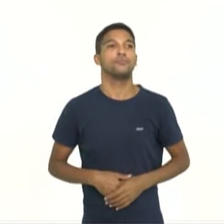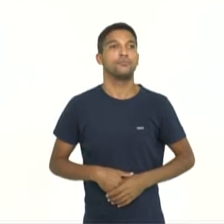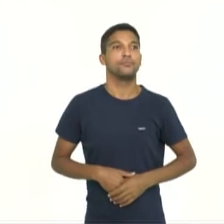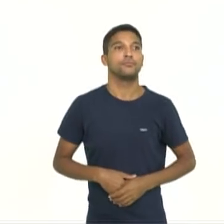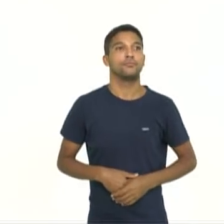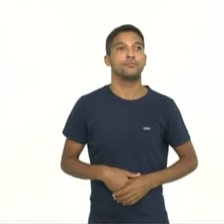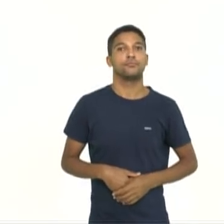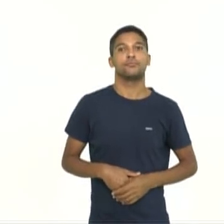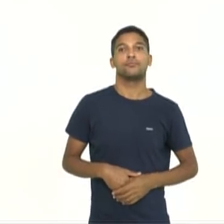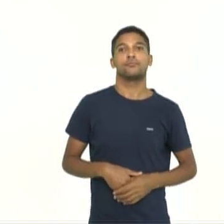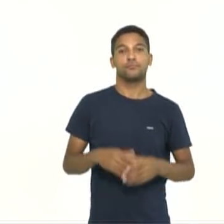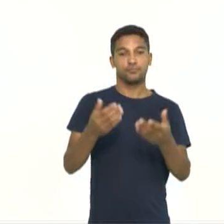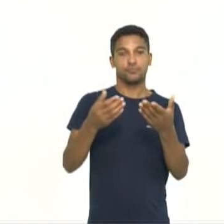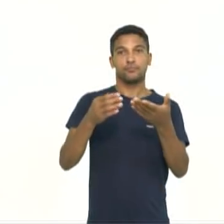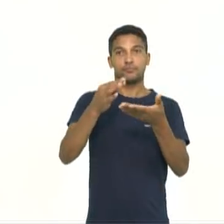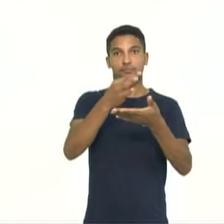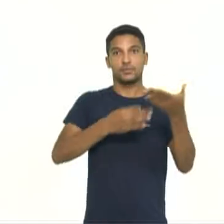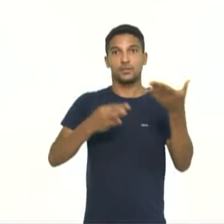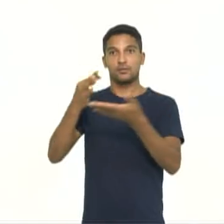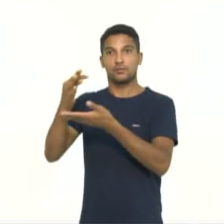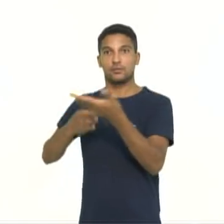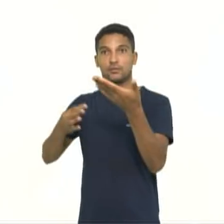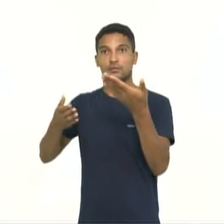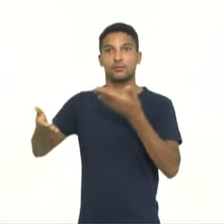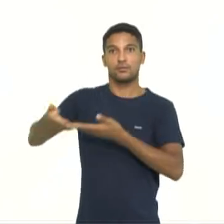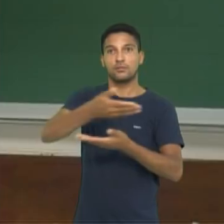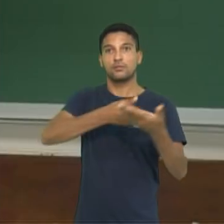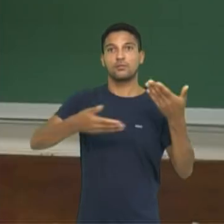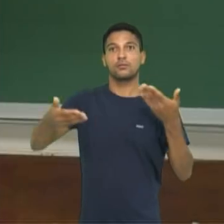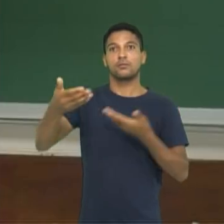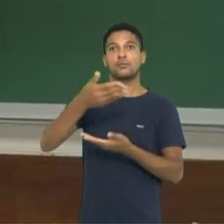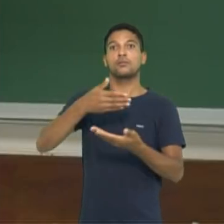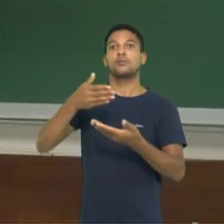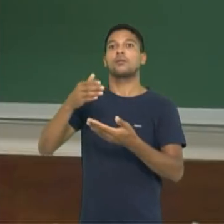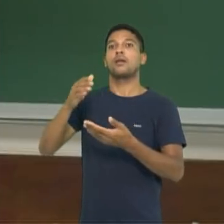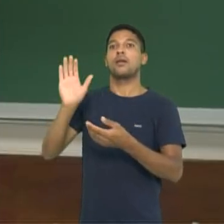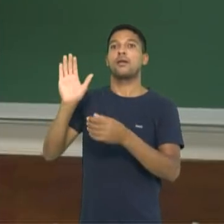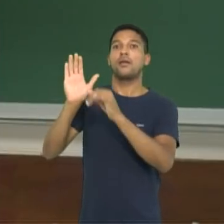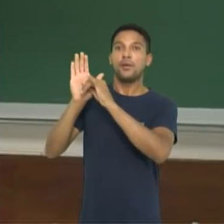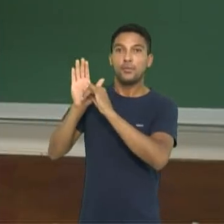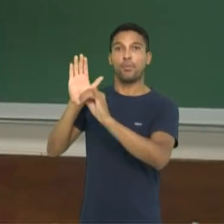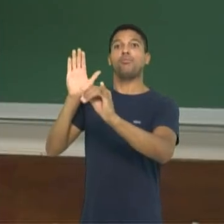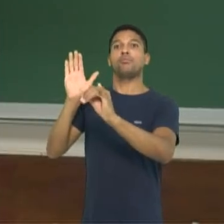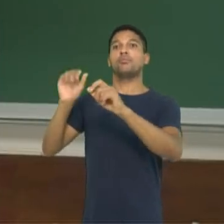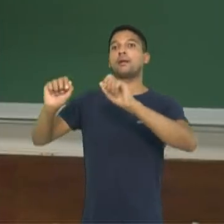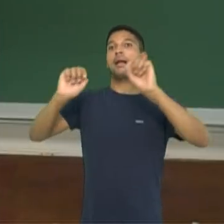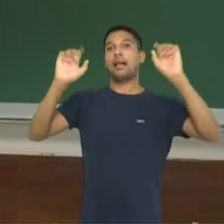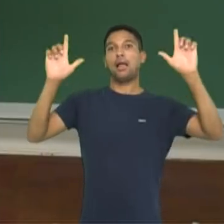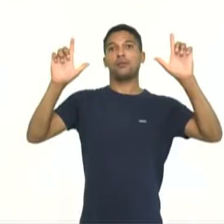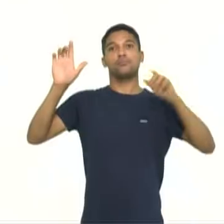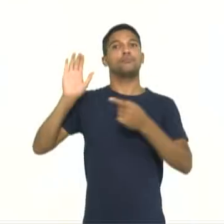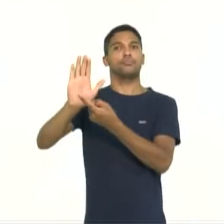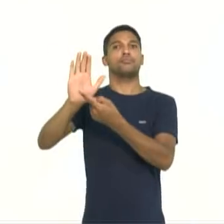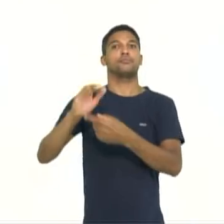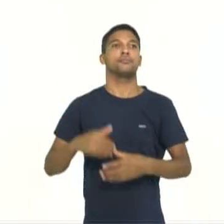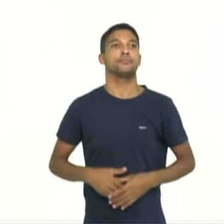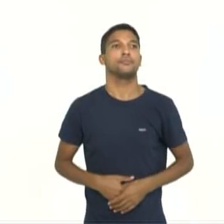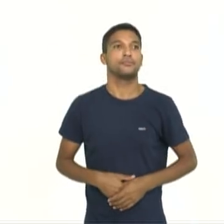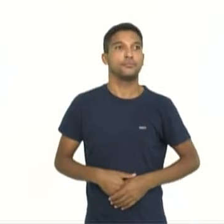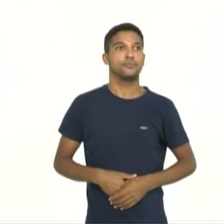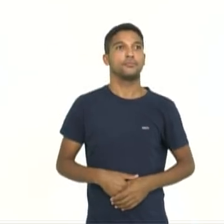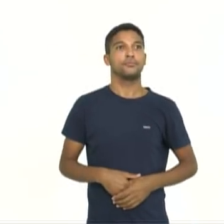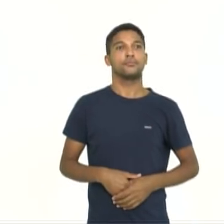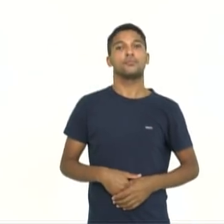é uma intertextualidade, né, explícita. Muito bem, então na aula de hoje a gente fez ali mais